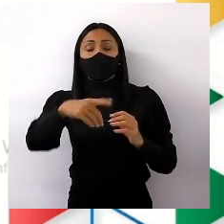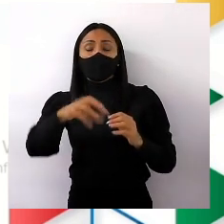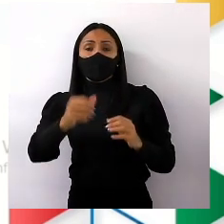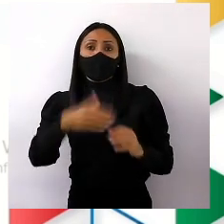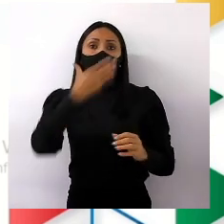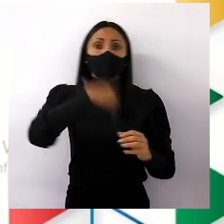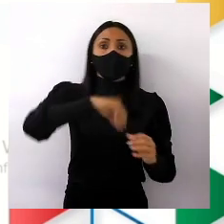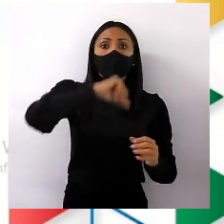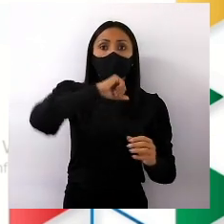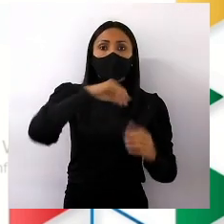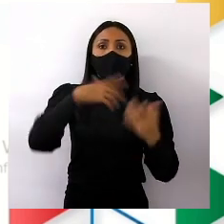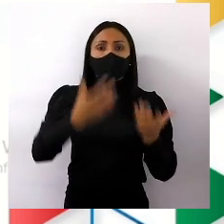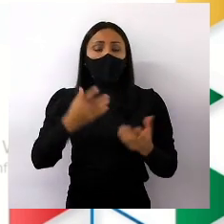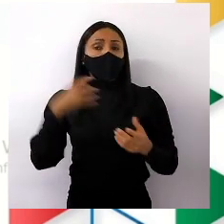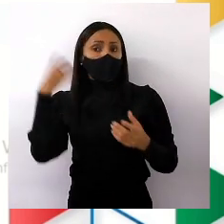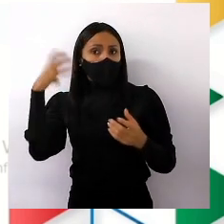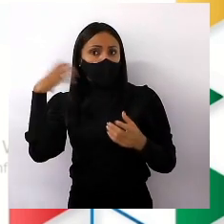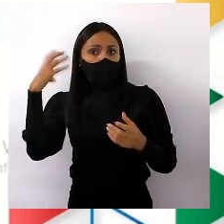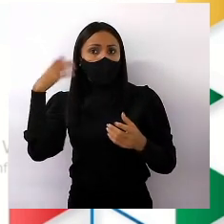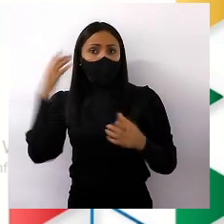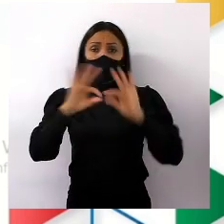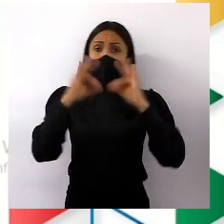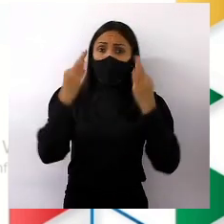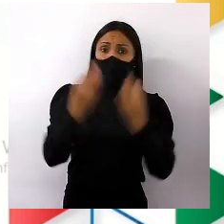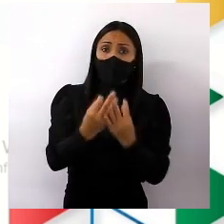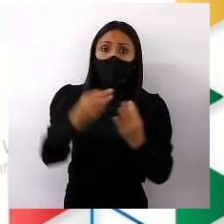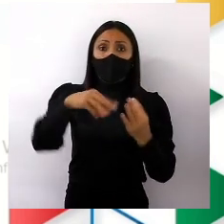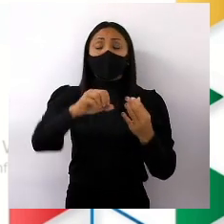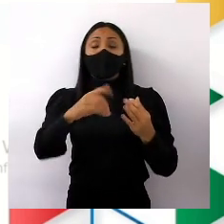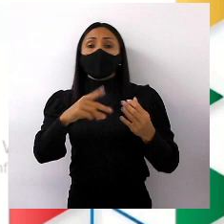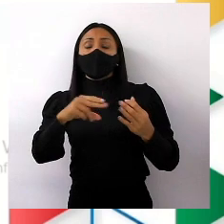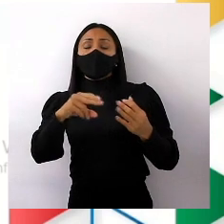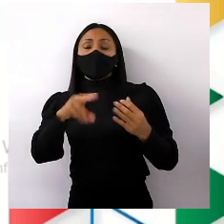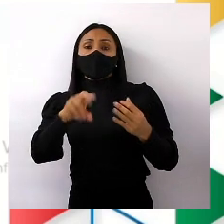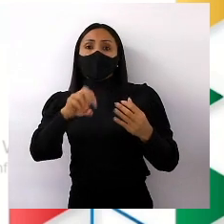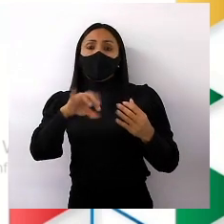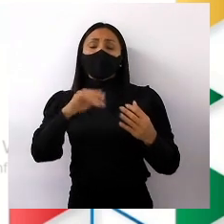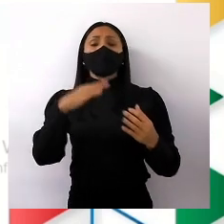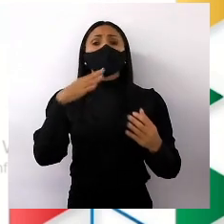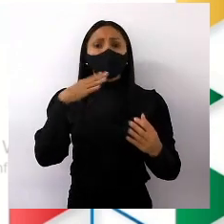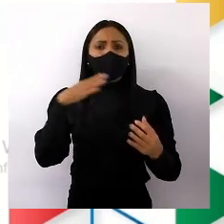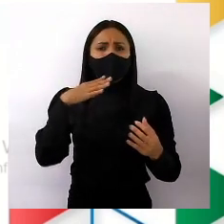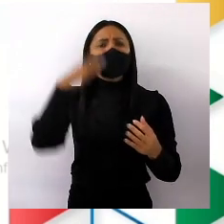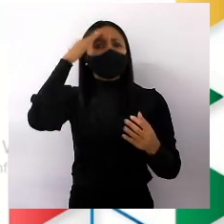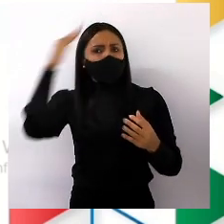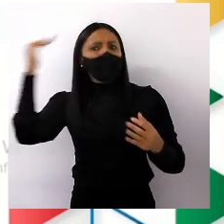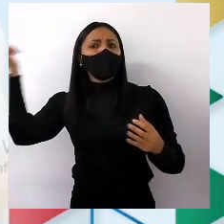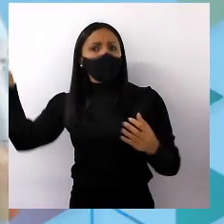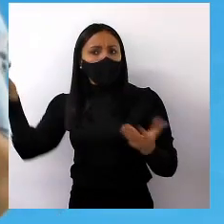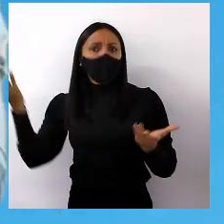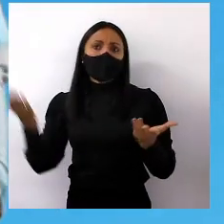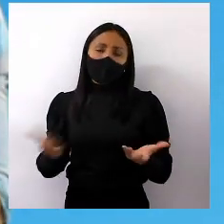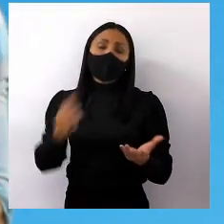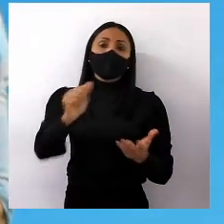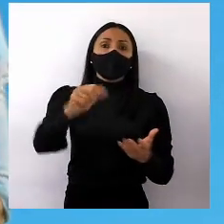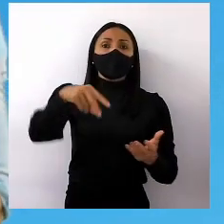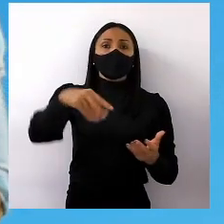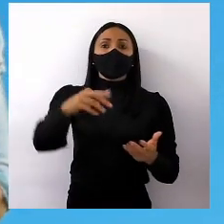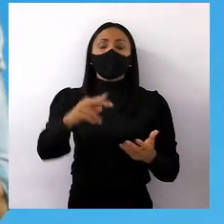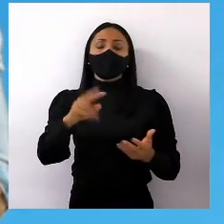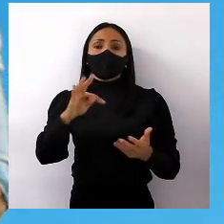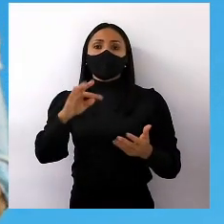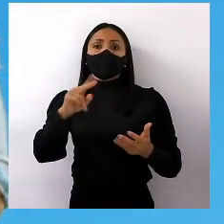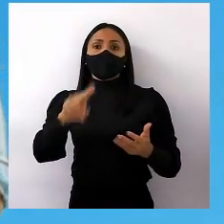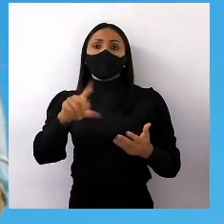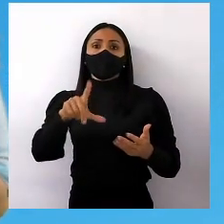dele era locutor de rádio, e a família Madureira, aqui no cenário cultural, é super conhecida, né? Antúlio Madureira, que é um dos